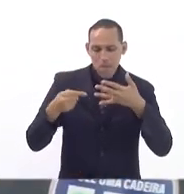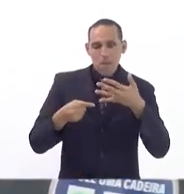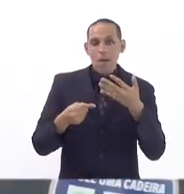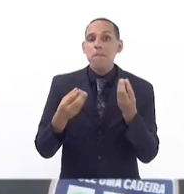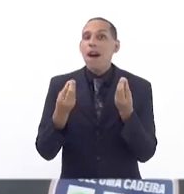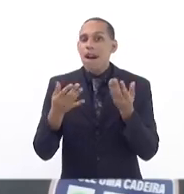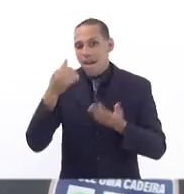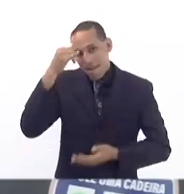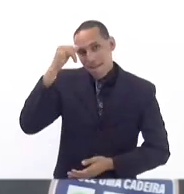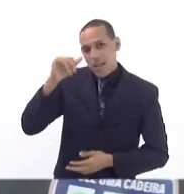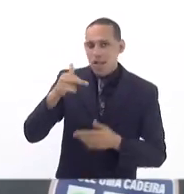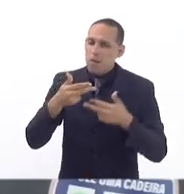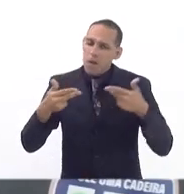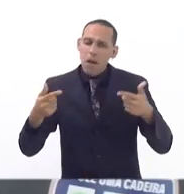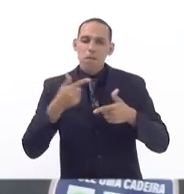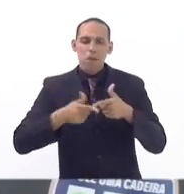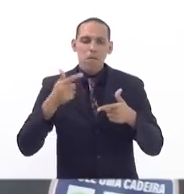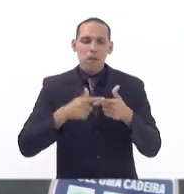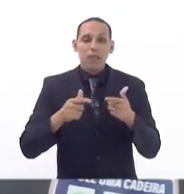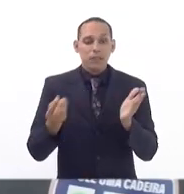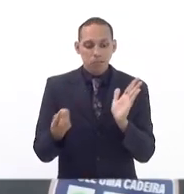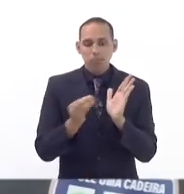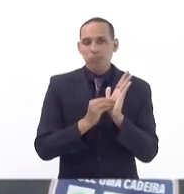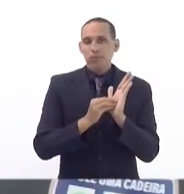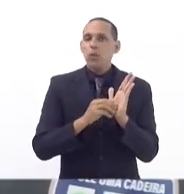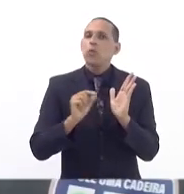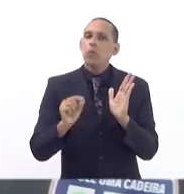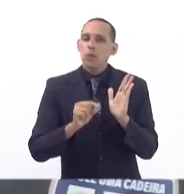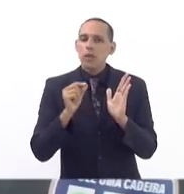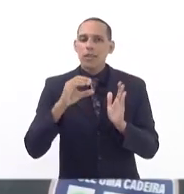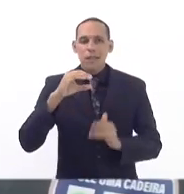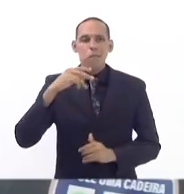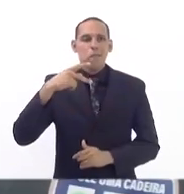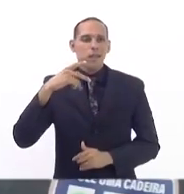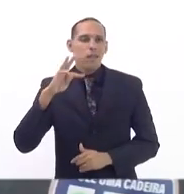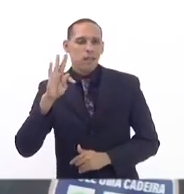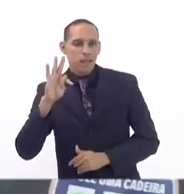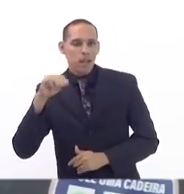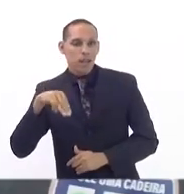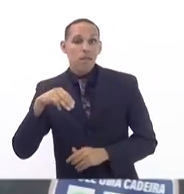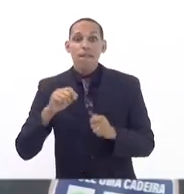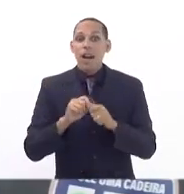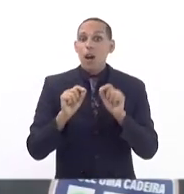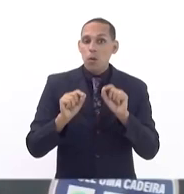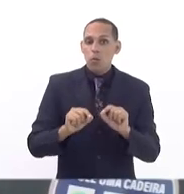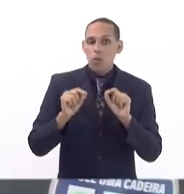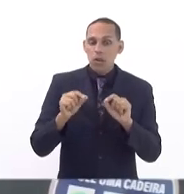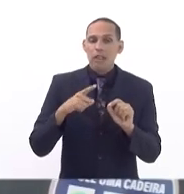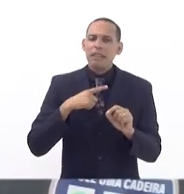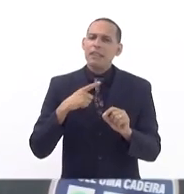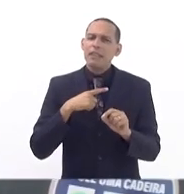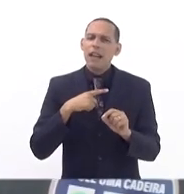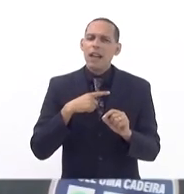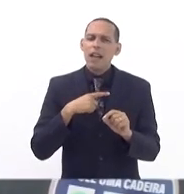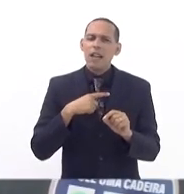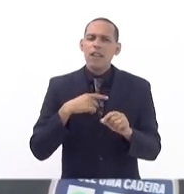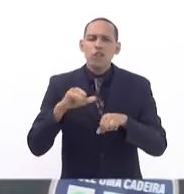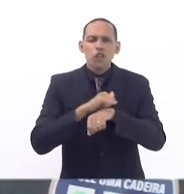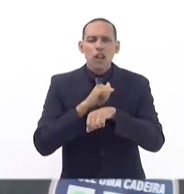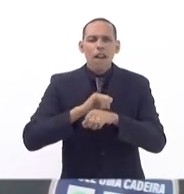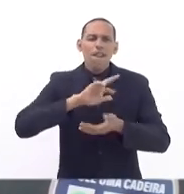então conseguir é das atuações da empresa da CPTM que se possui uma série de